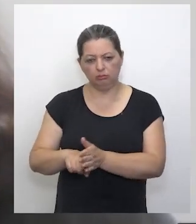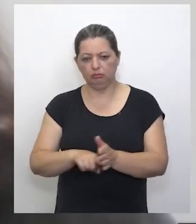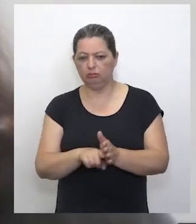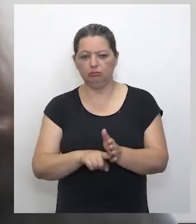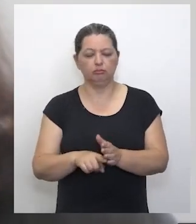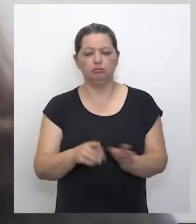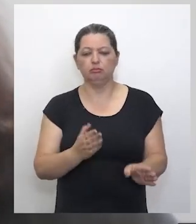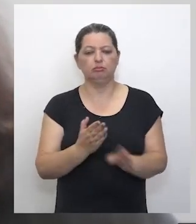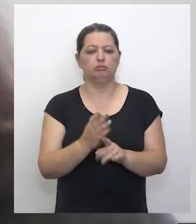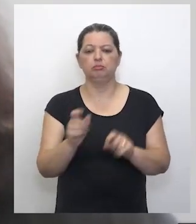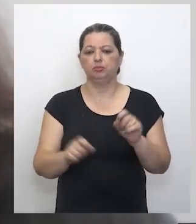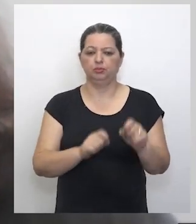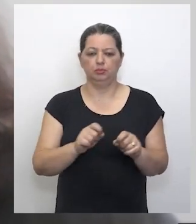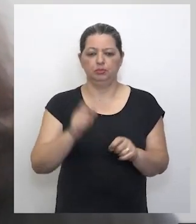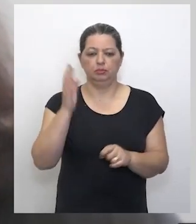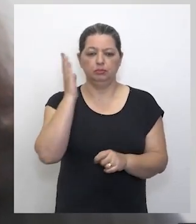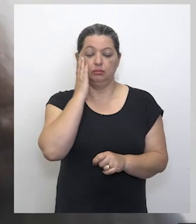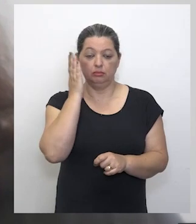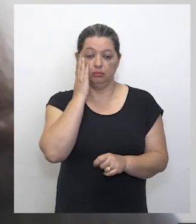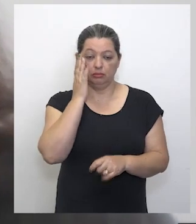na matemática o seu aluno